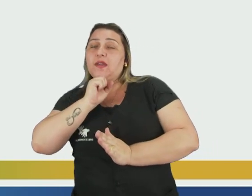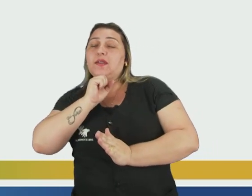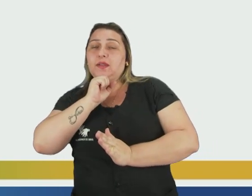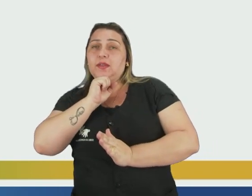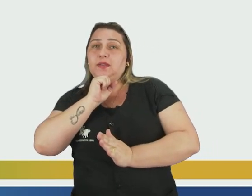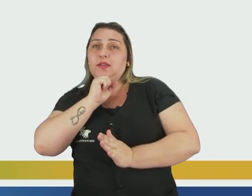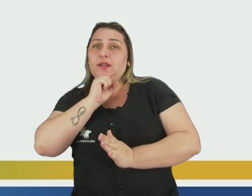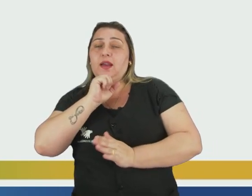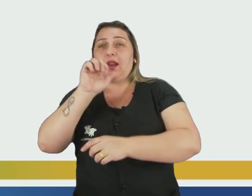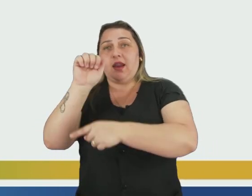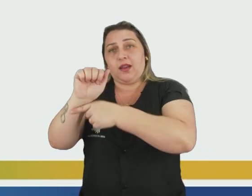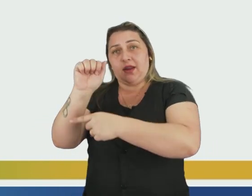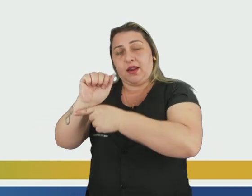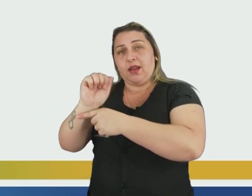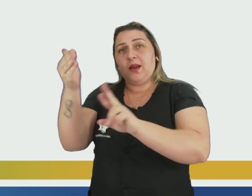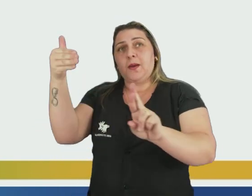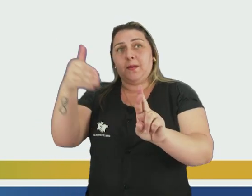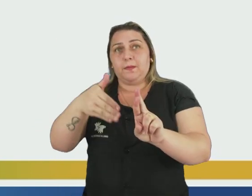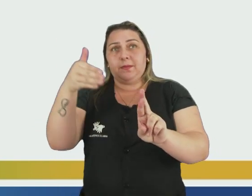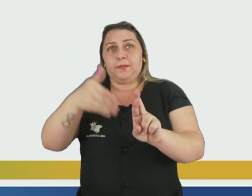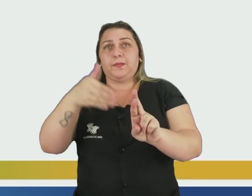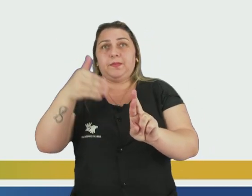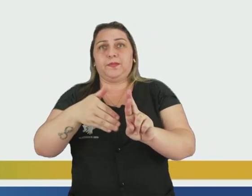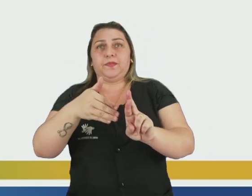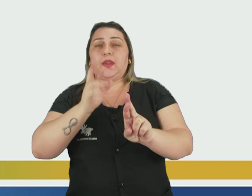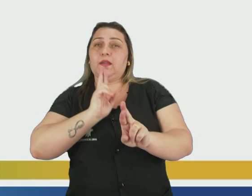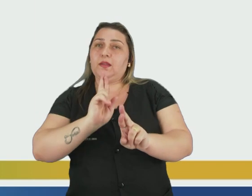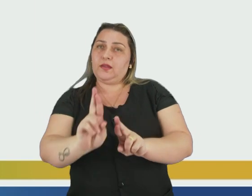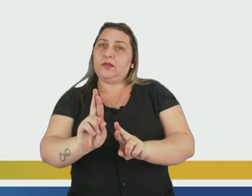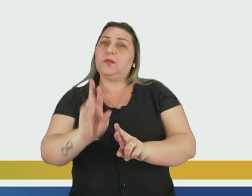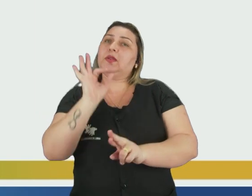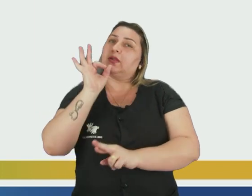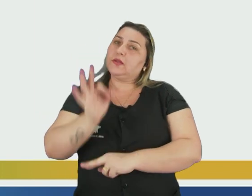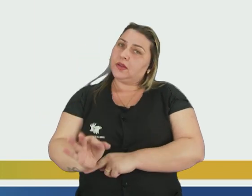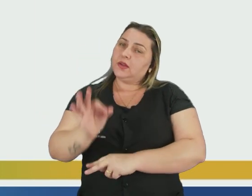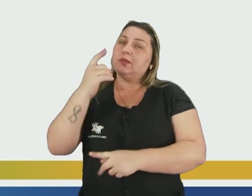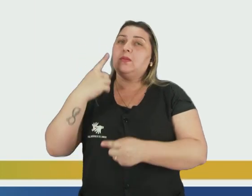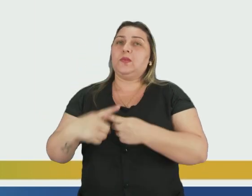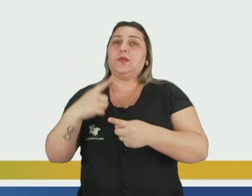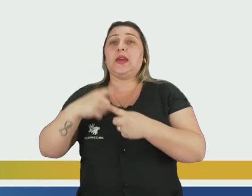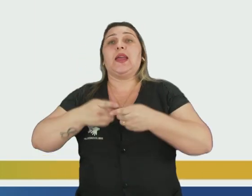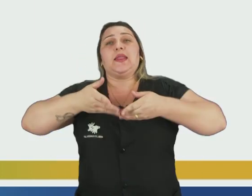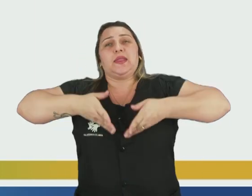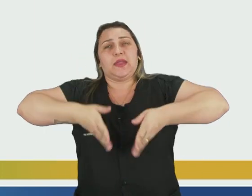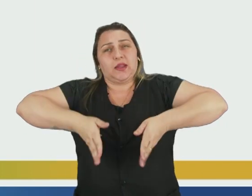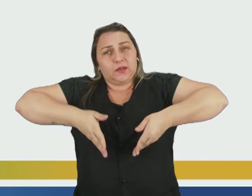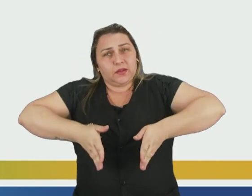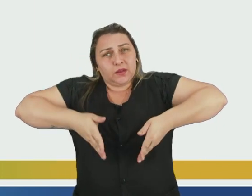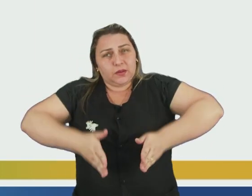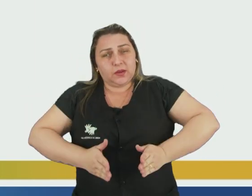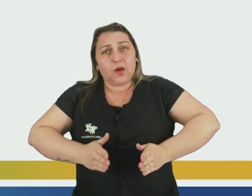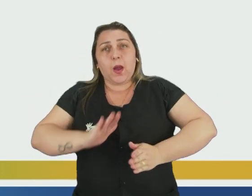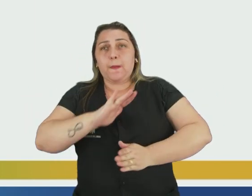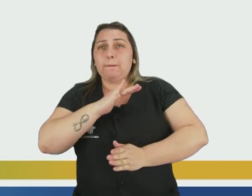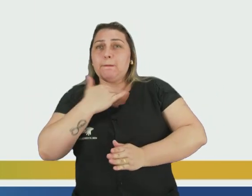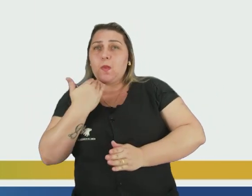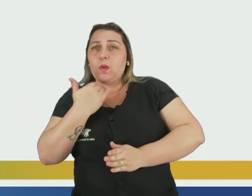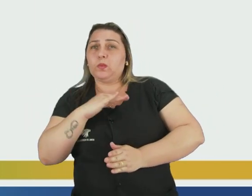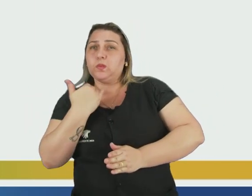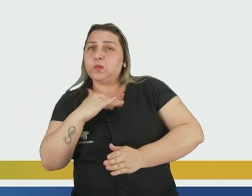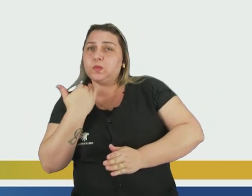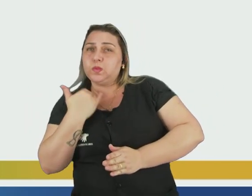seja, a letra A representa justamente a resposta correta, porque nasceu muito e morreu